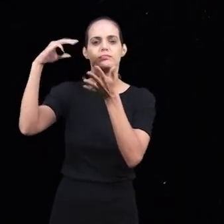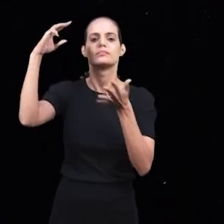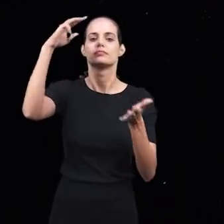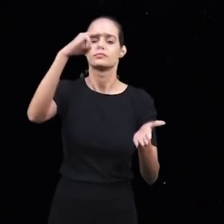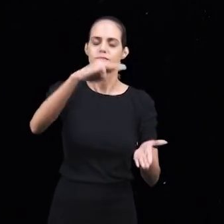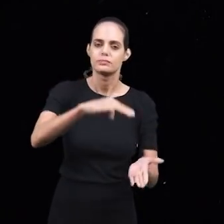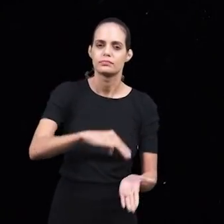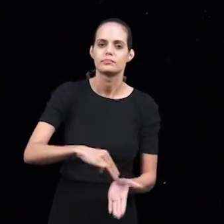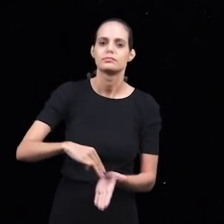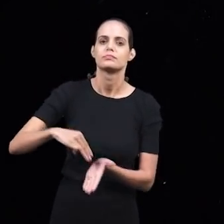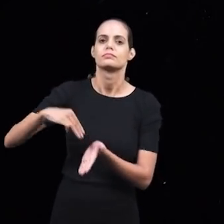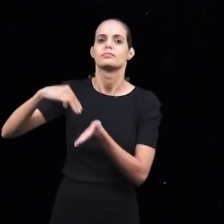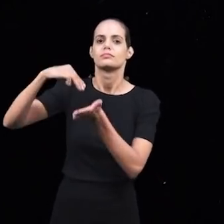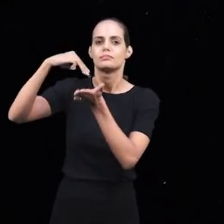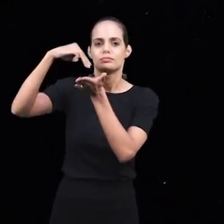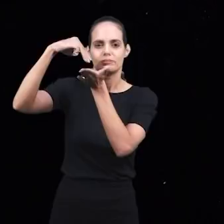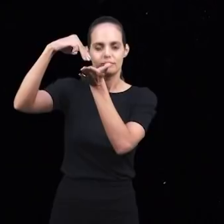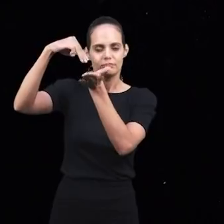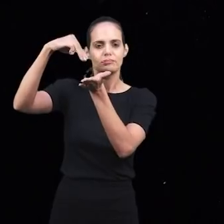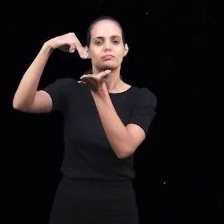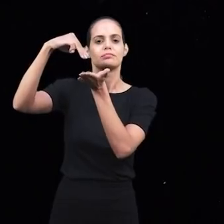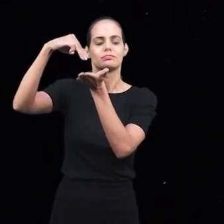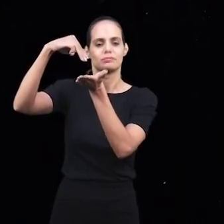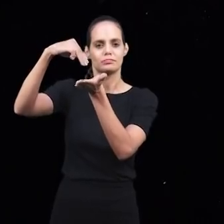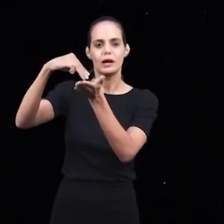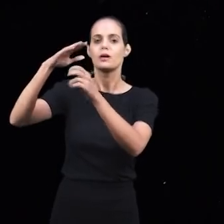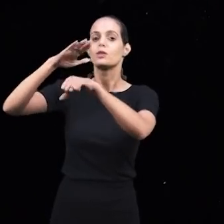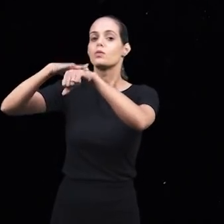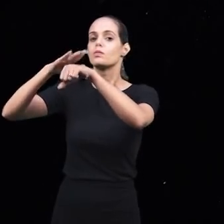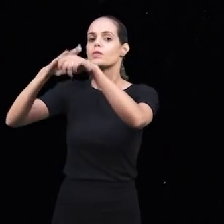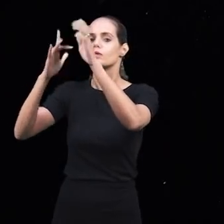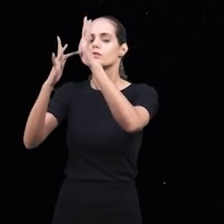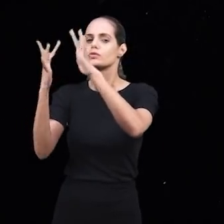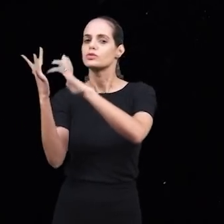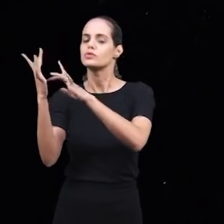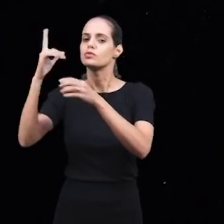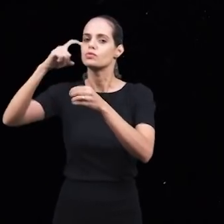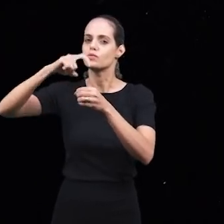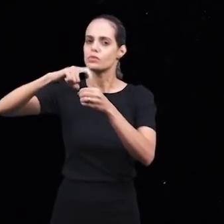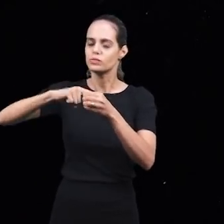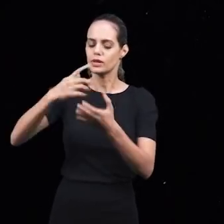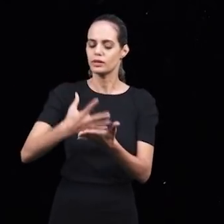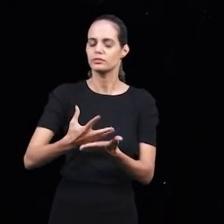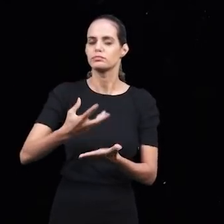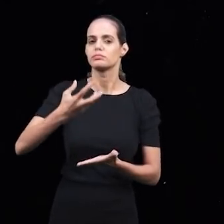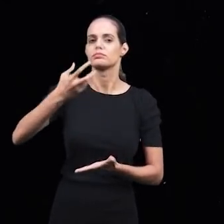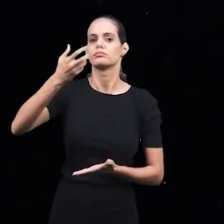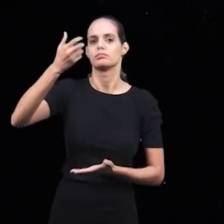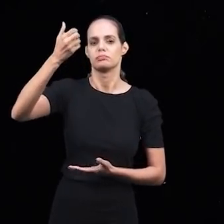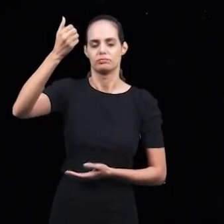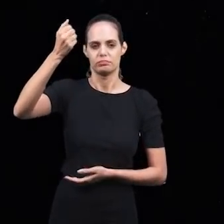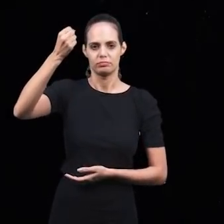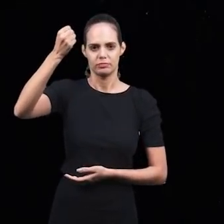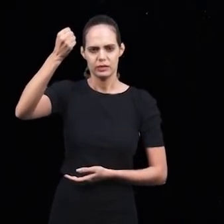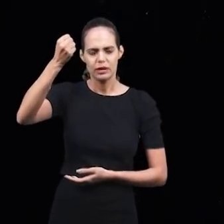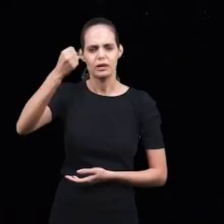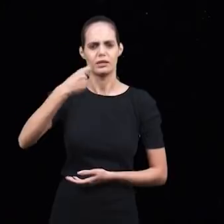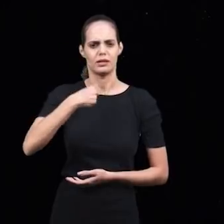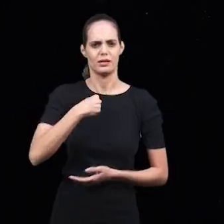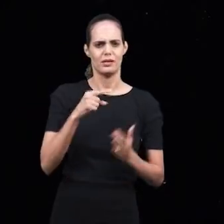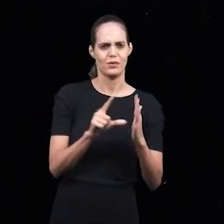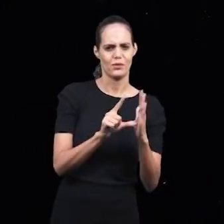Maranata, Maranata, Ele mesmo virá nos buscar. Eu